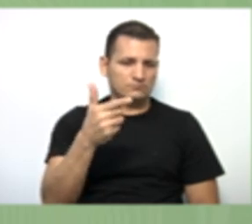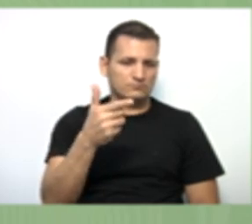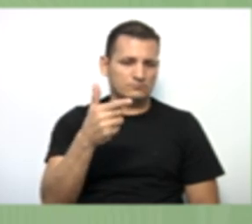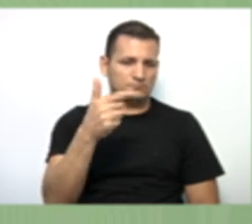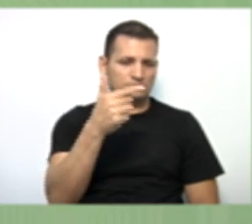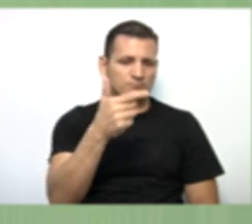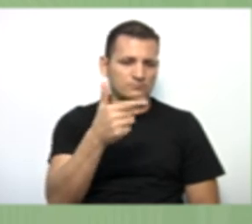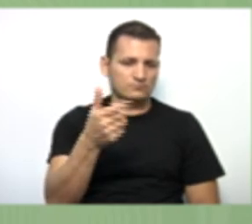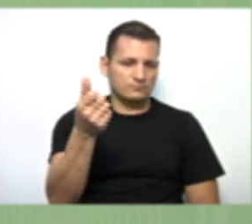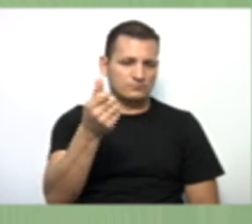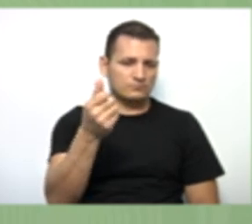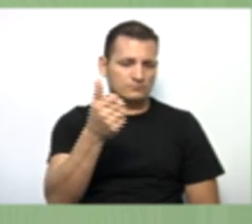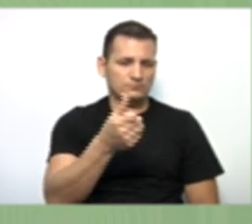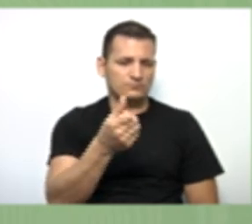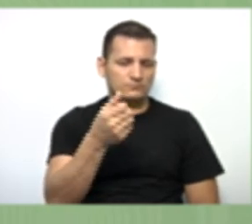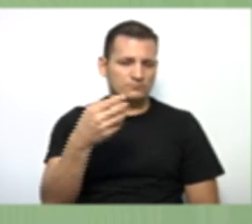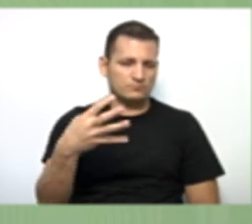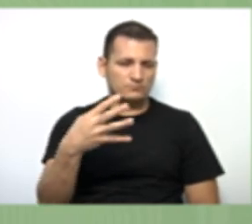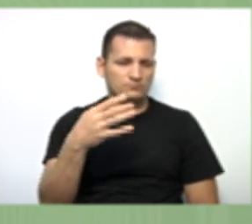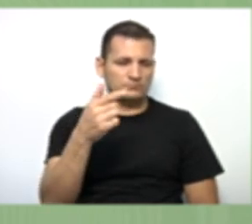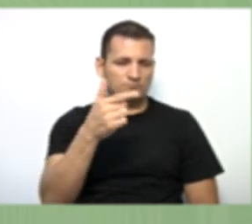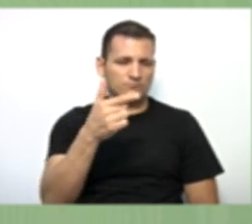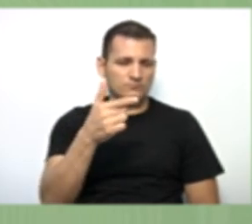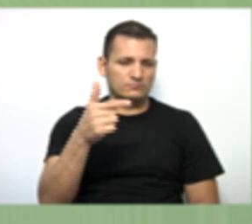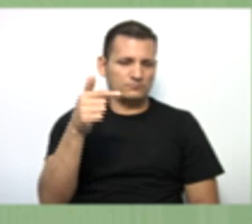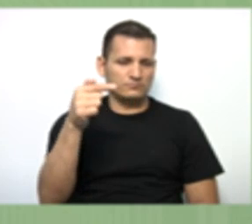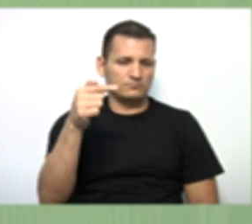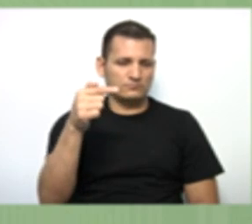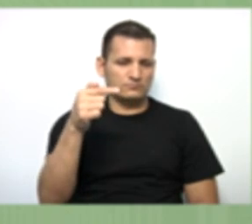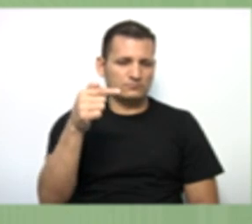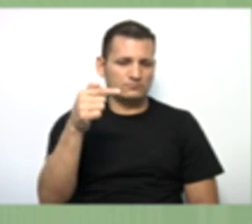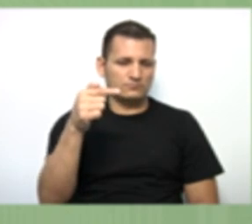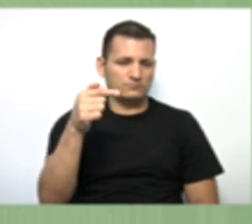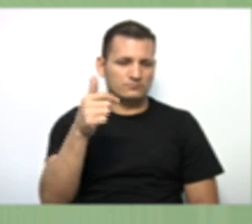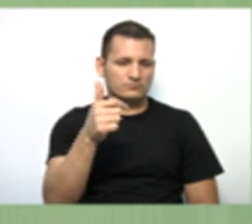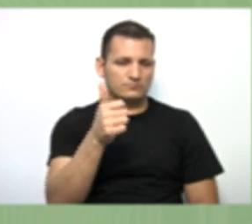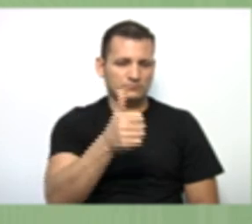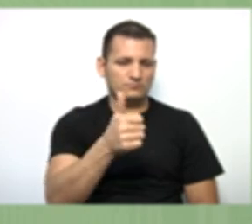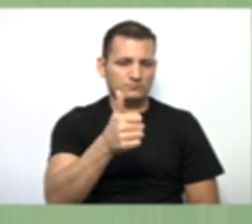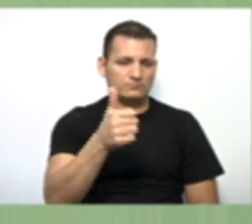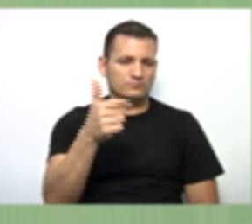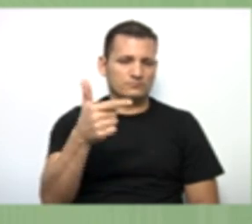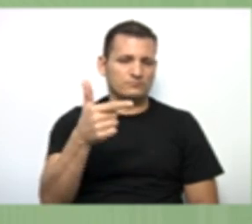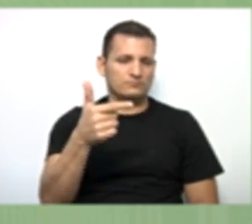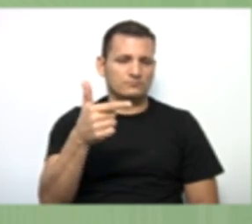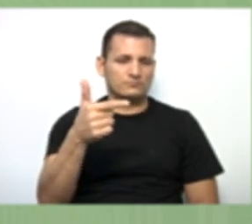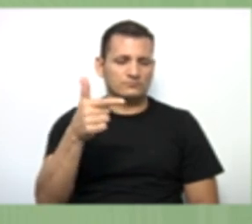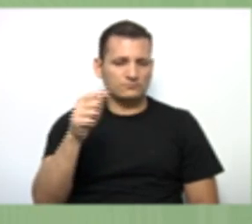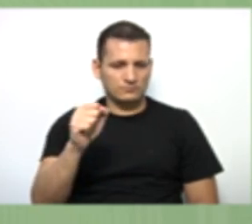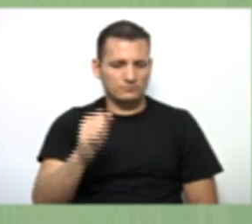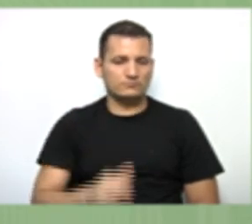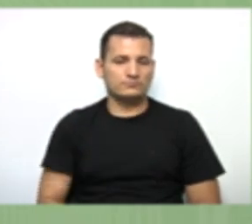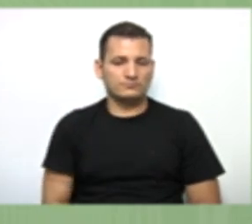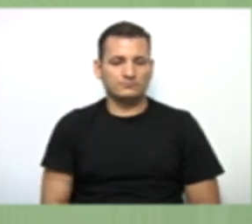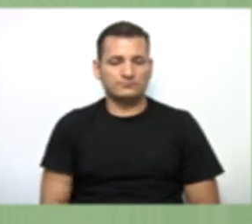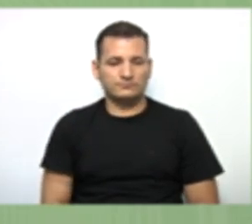32. 2 elevado a 6? 64. 2 elevado a 7? 120. Isso aqui é 128, tá? 128.